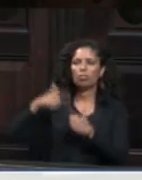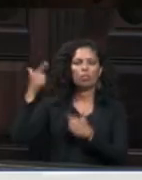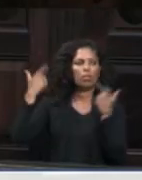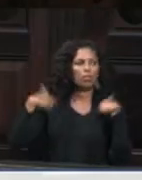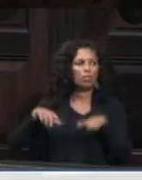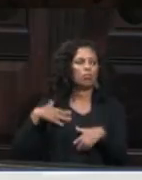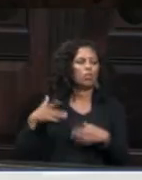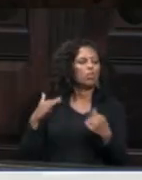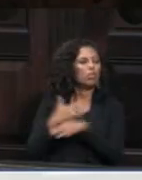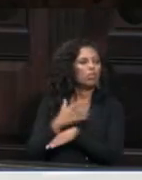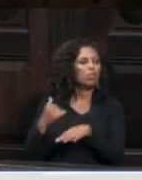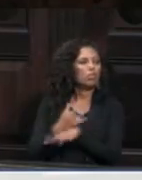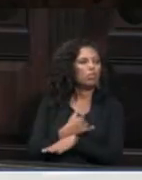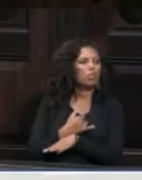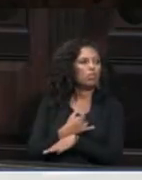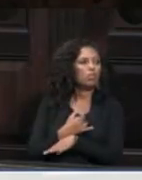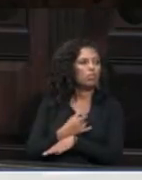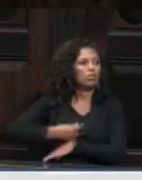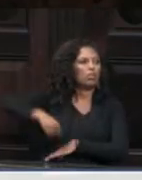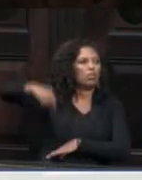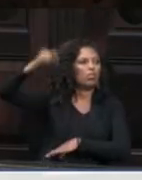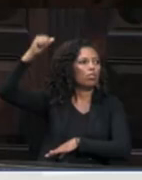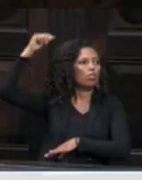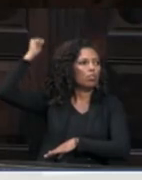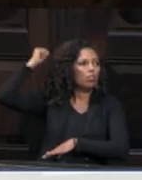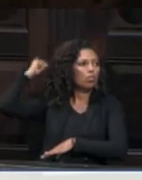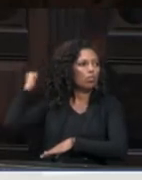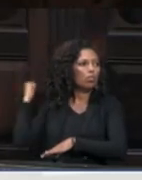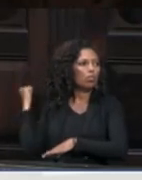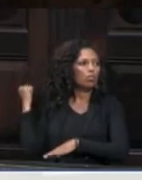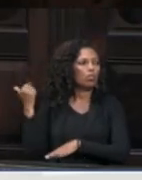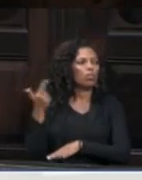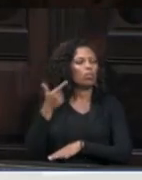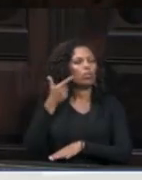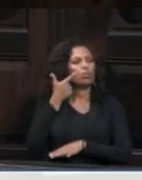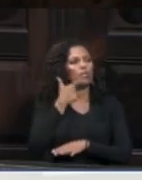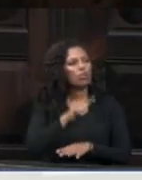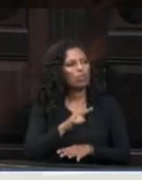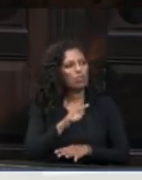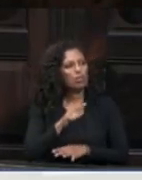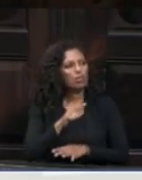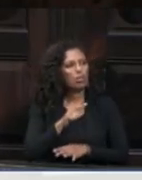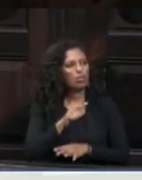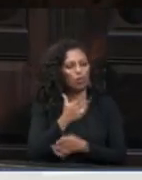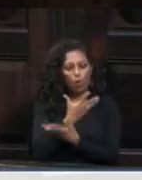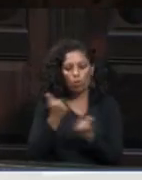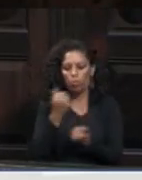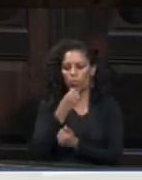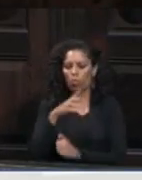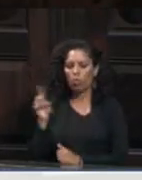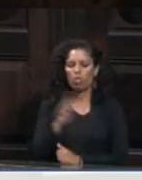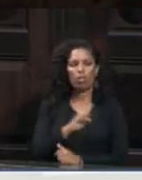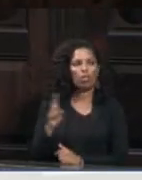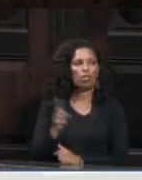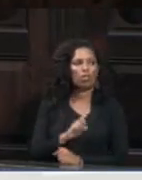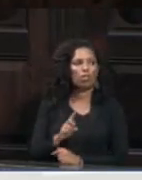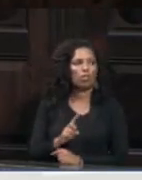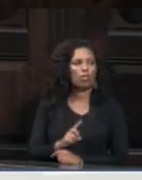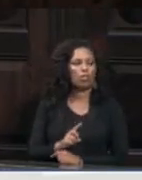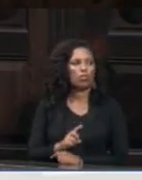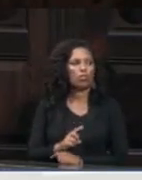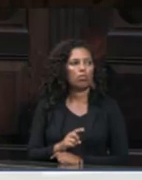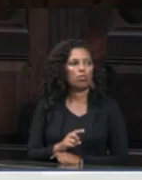nossa cidade, há um tempo atrás, ganhou uma notoriedade negativa,